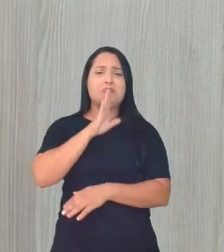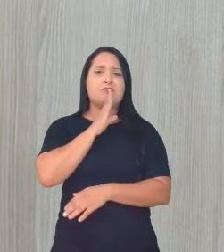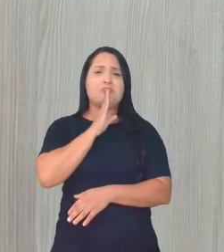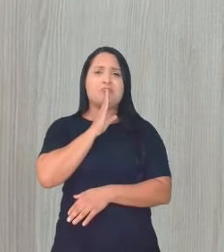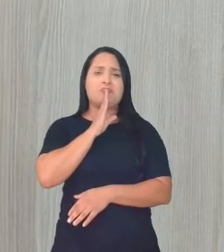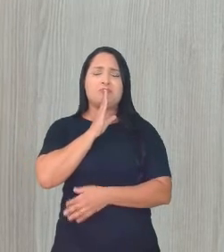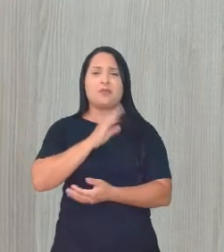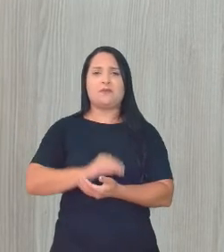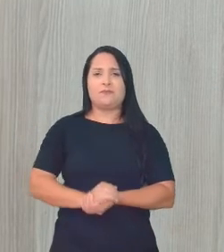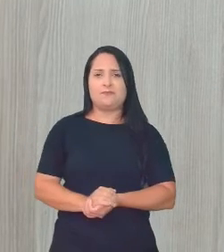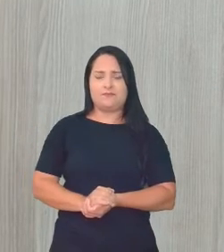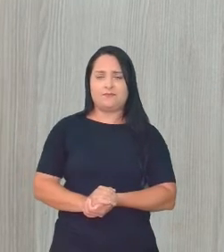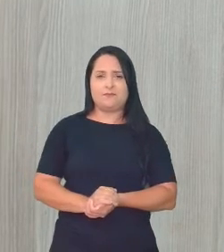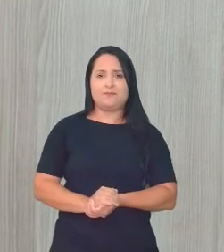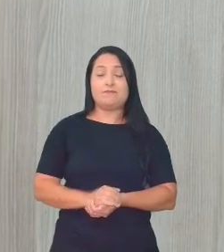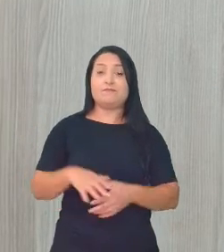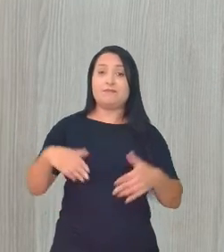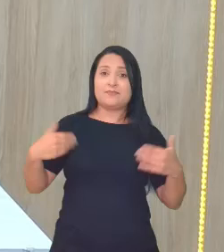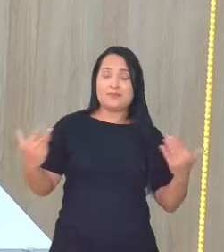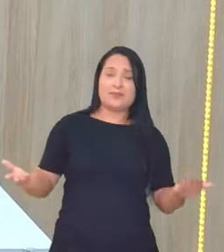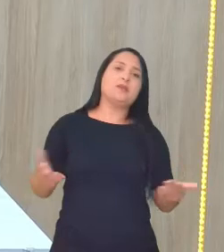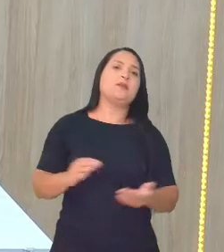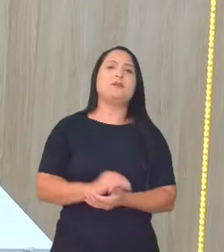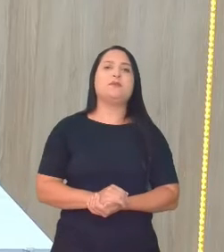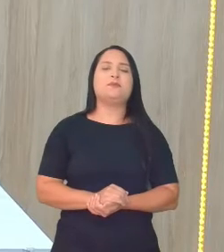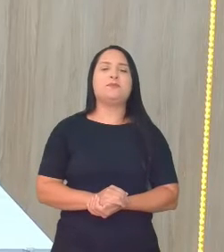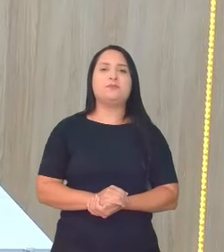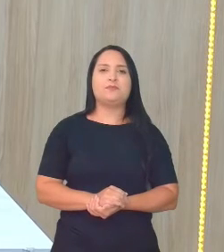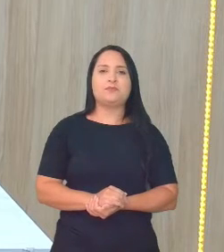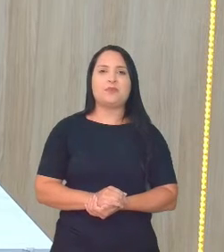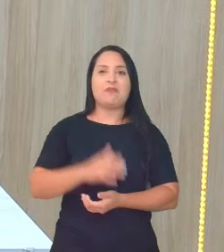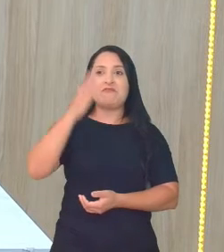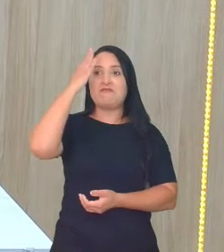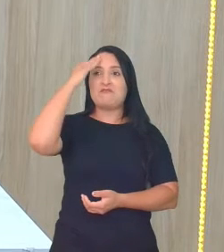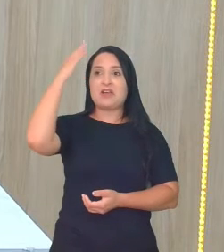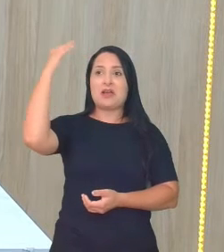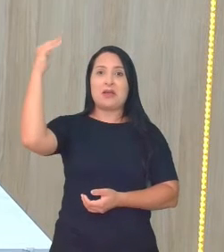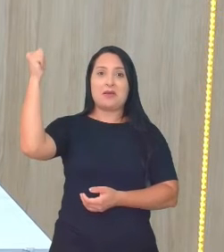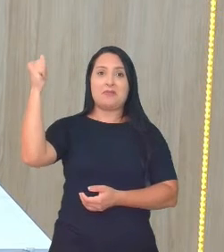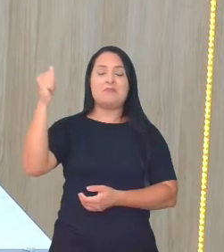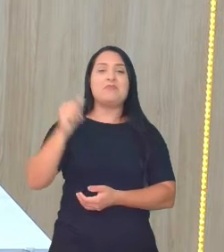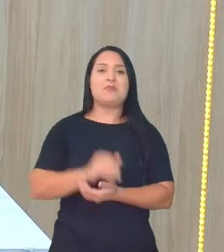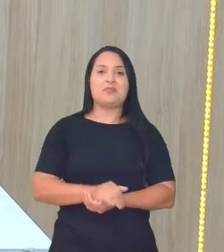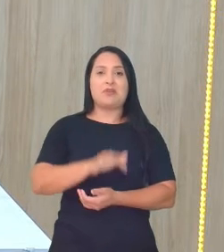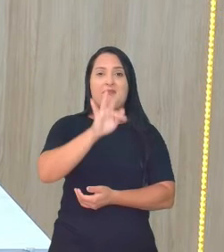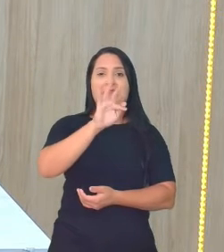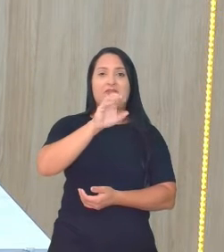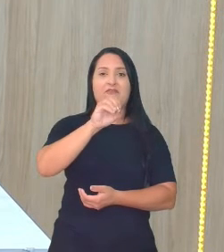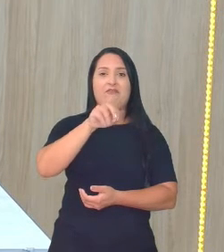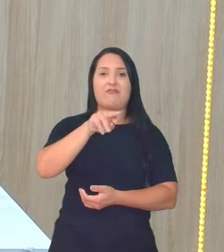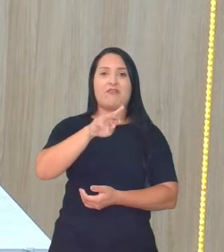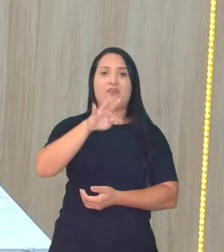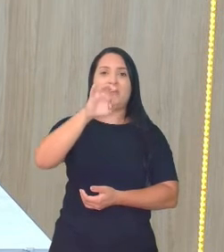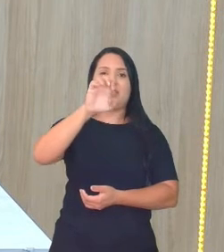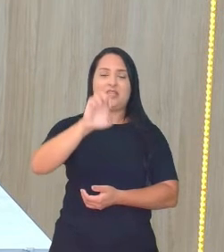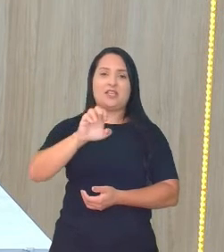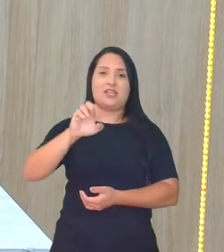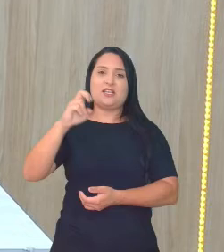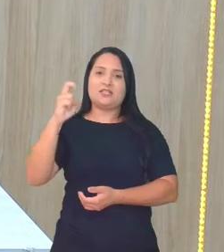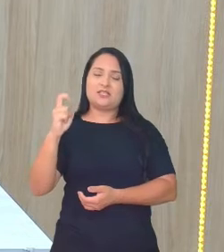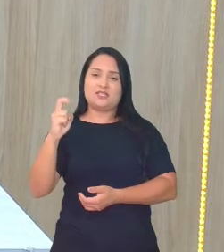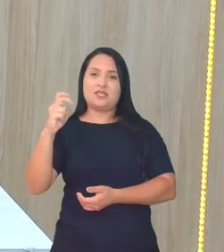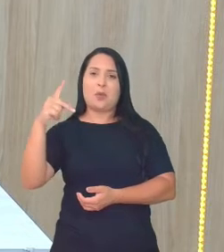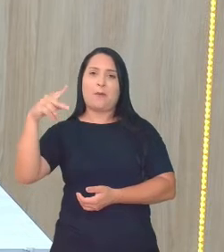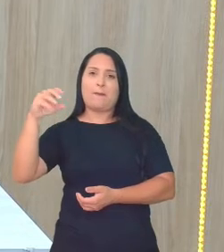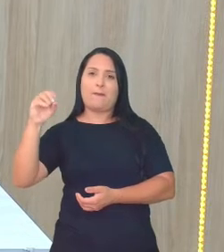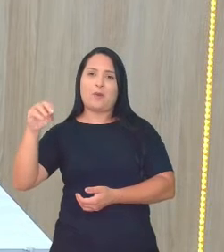caladinhos, estão Pois é, caladinhos? estão Pois é, caladinhos. né, gente? Aí é o nosso famoso Forte das 5 Pontas. Olha só. E por que